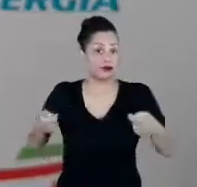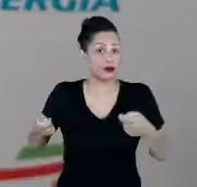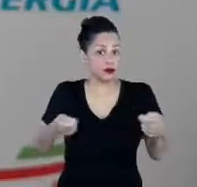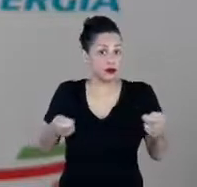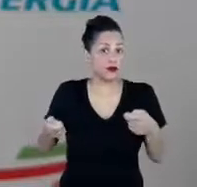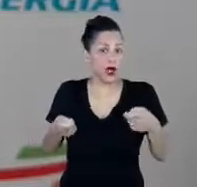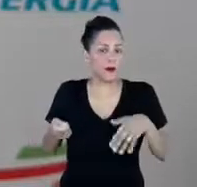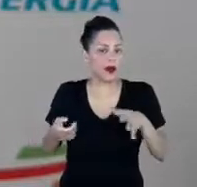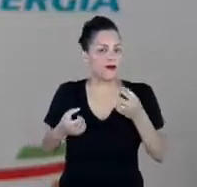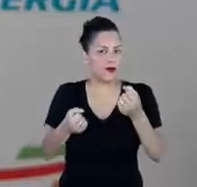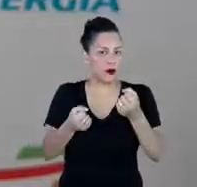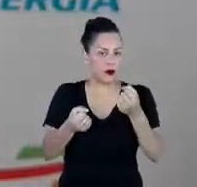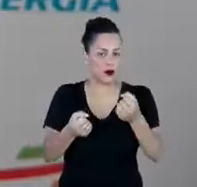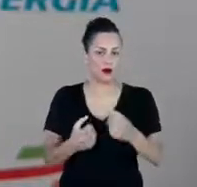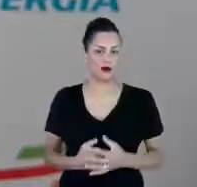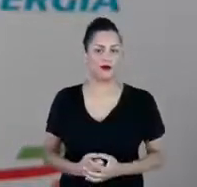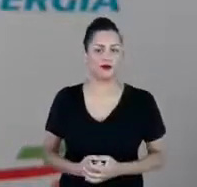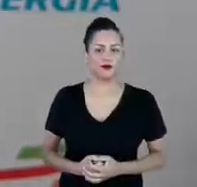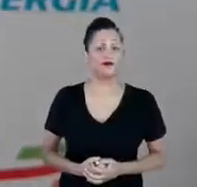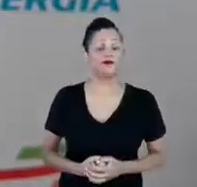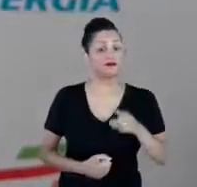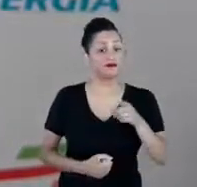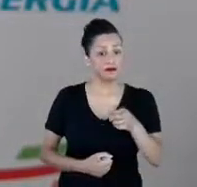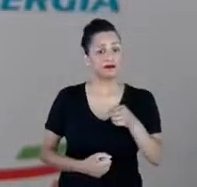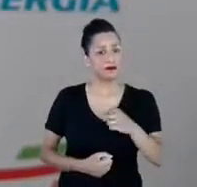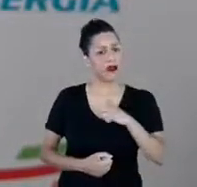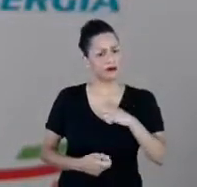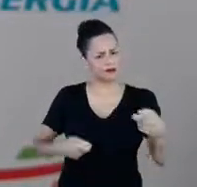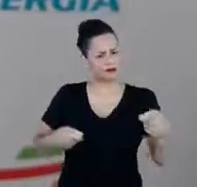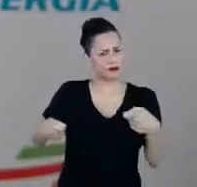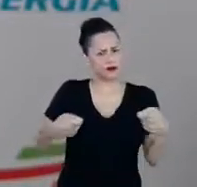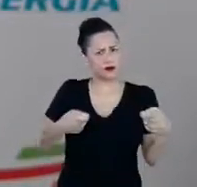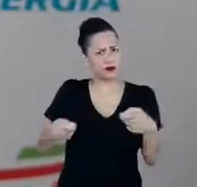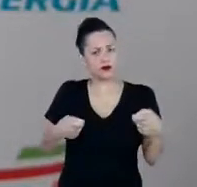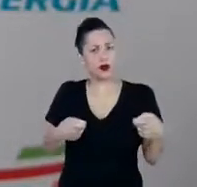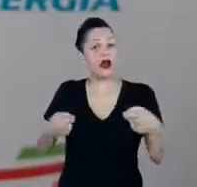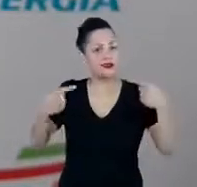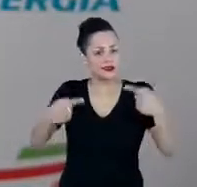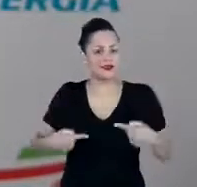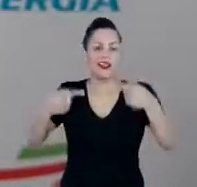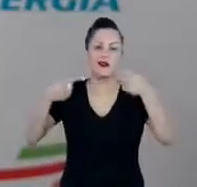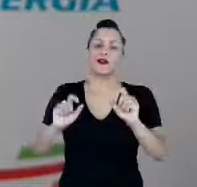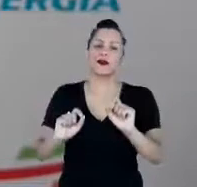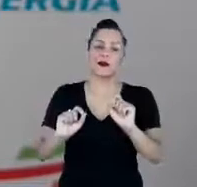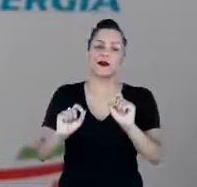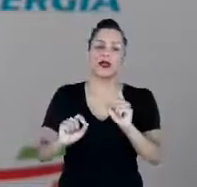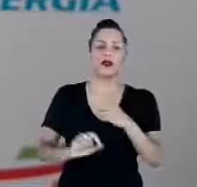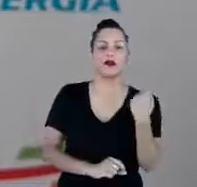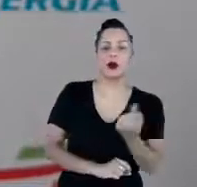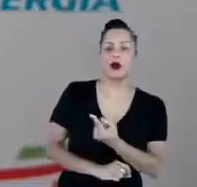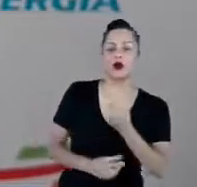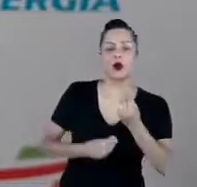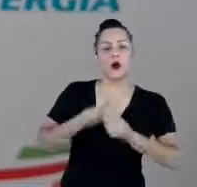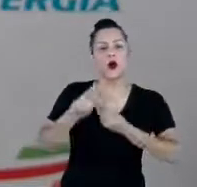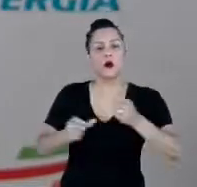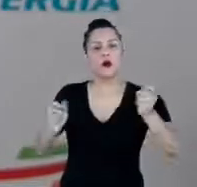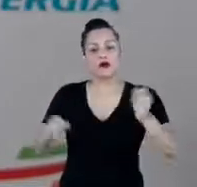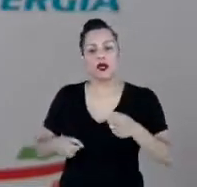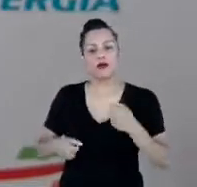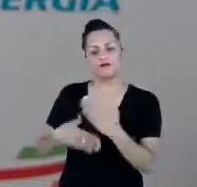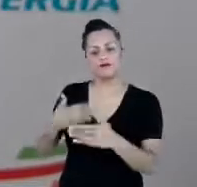mas é assim nessa intensidade nessa intensidade o desafio como desenhar e construir